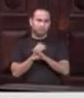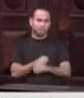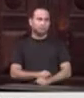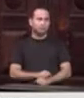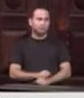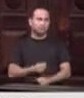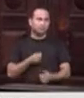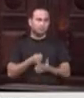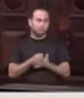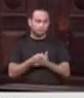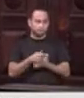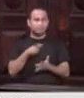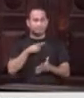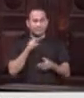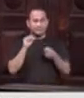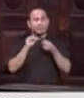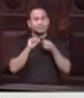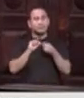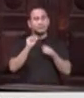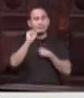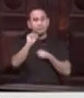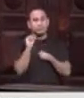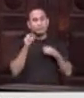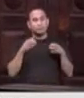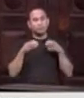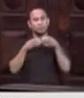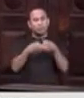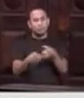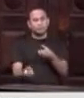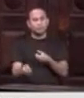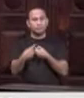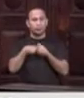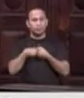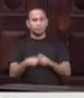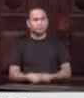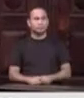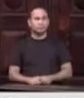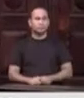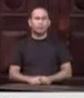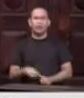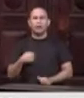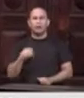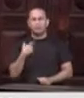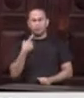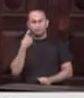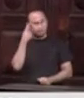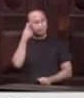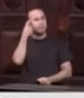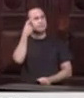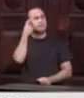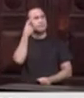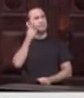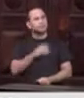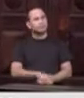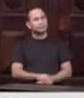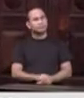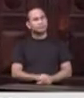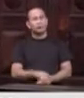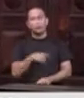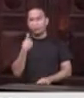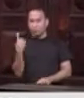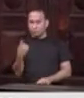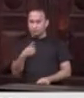pressão tende a fazer com que os órgãos devolvam. E aí eu fiquei a imaginar. Nós